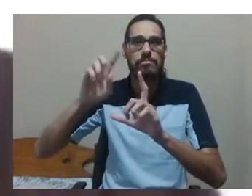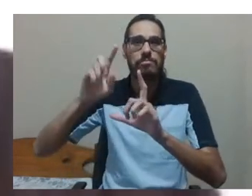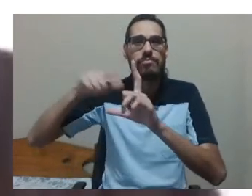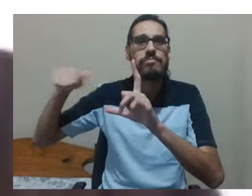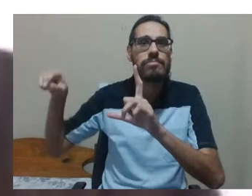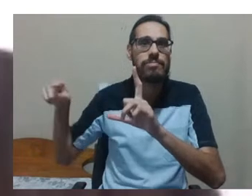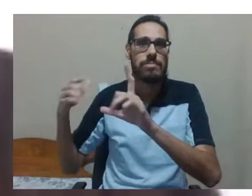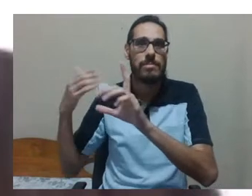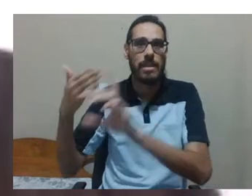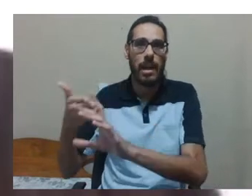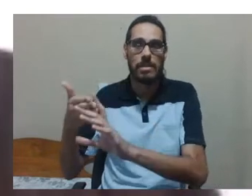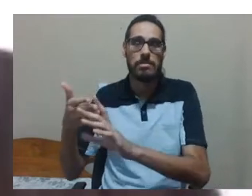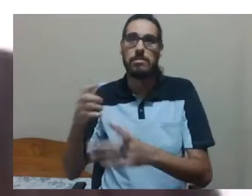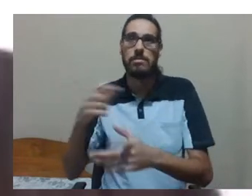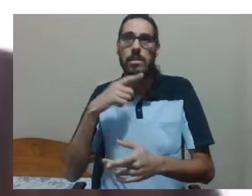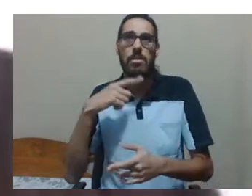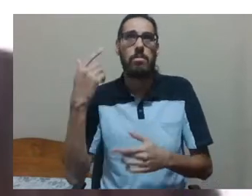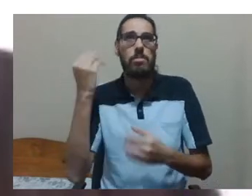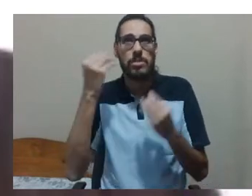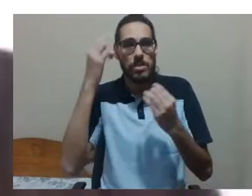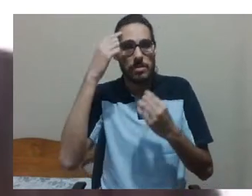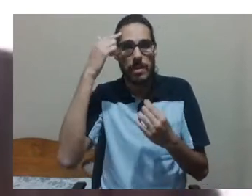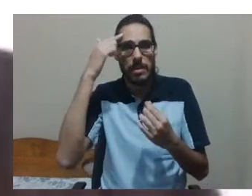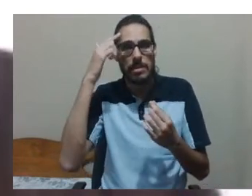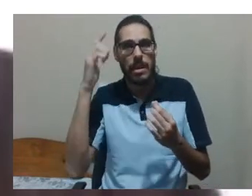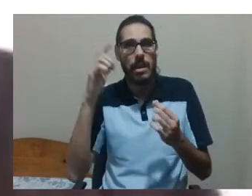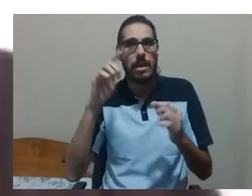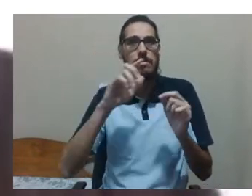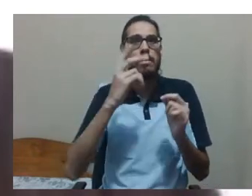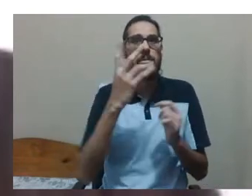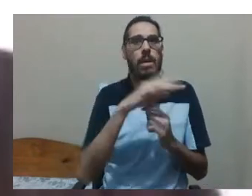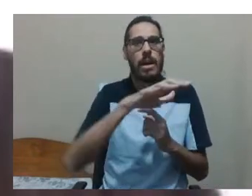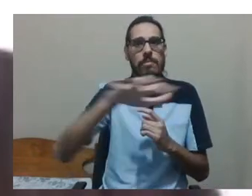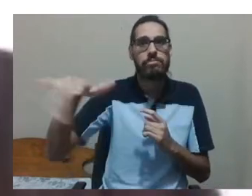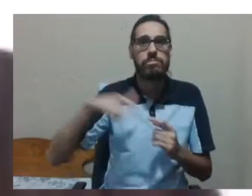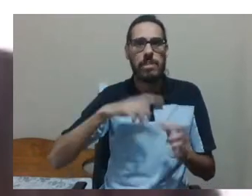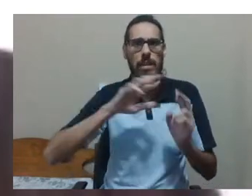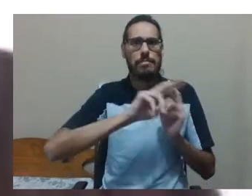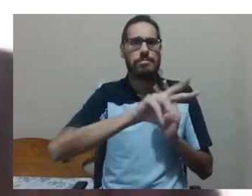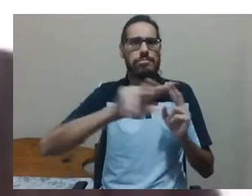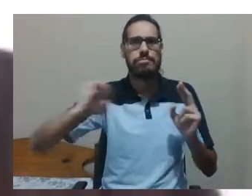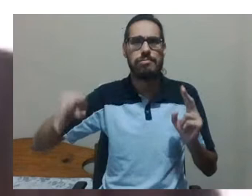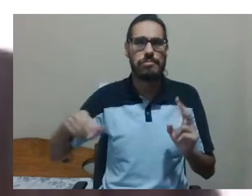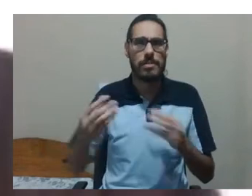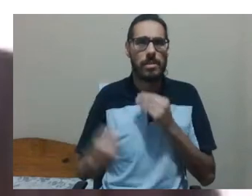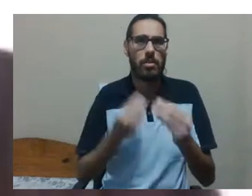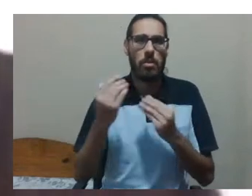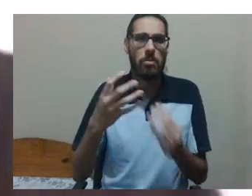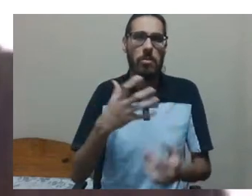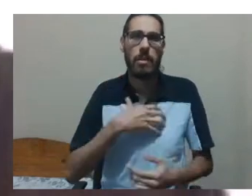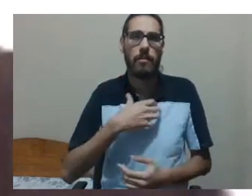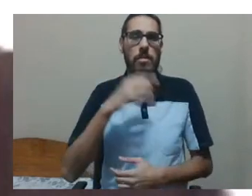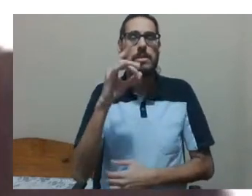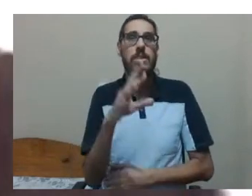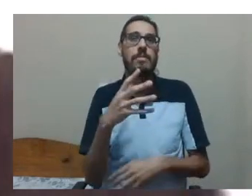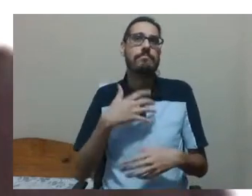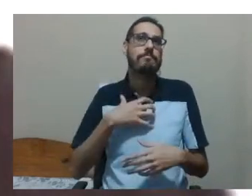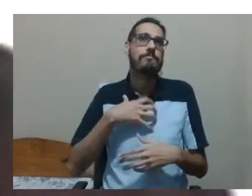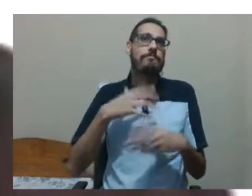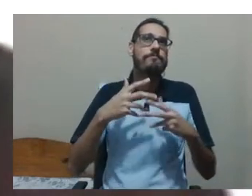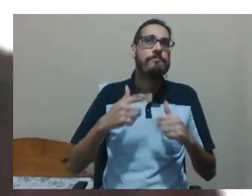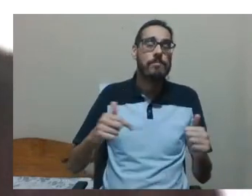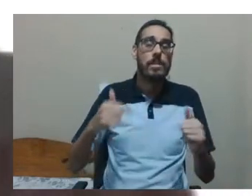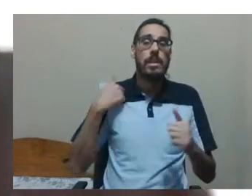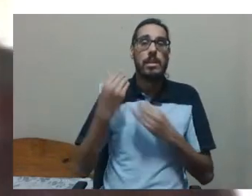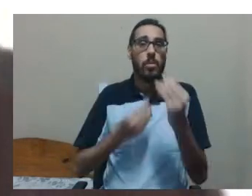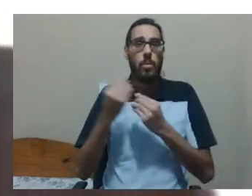com diferenças tão grandes, apenas de uma forma qualitativa. Então, quantificar isso através